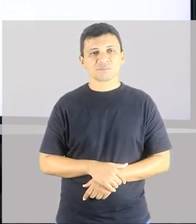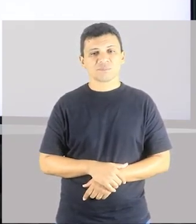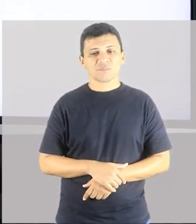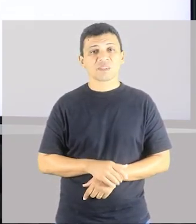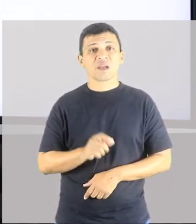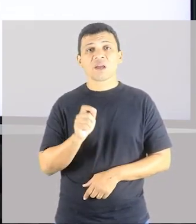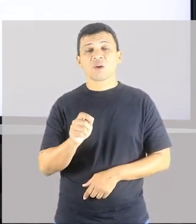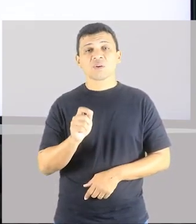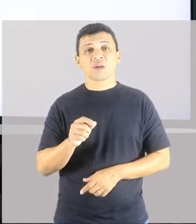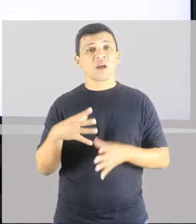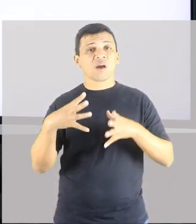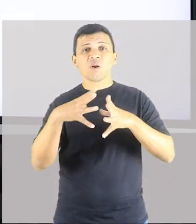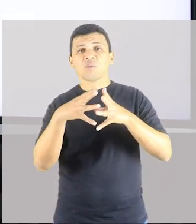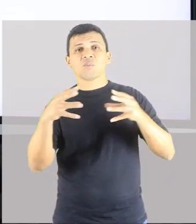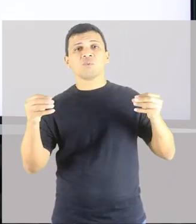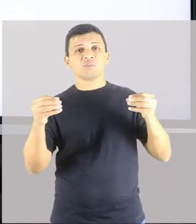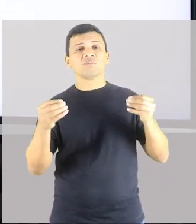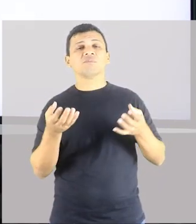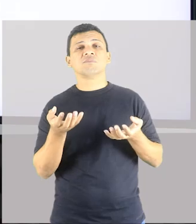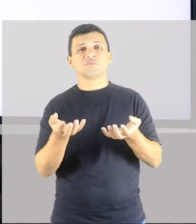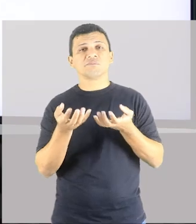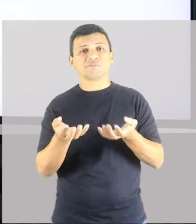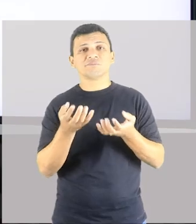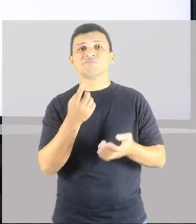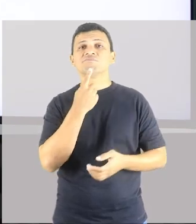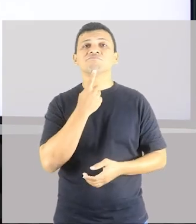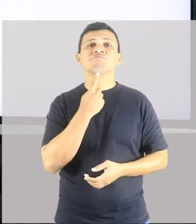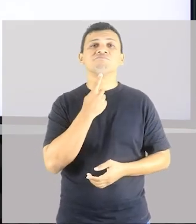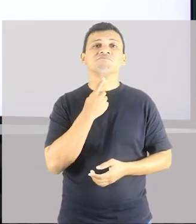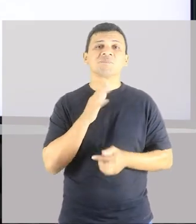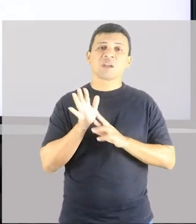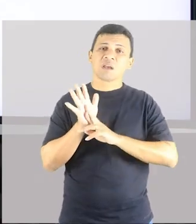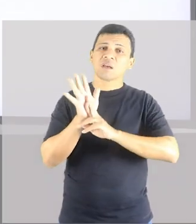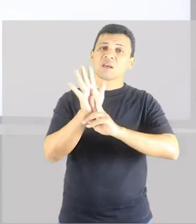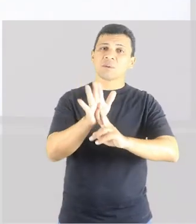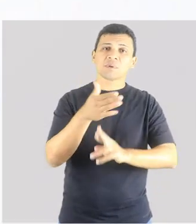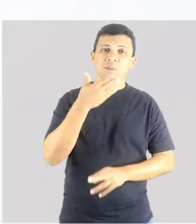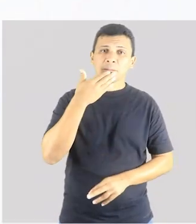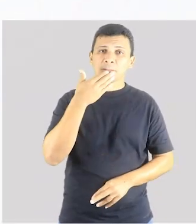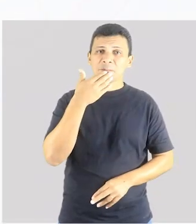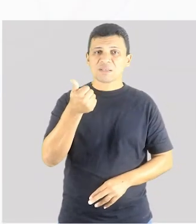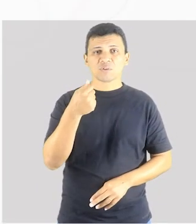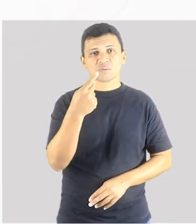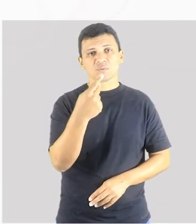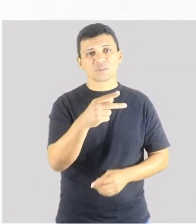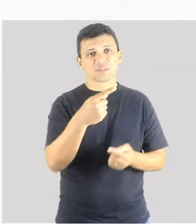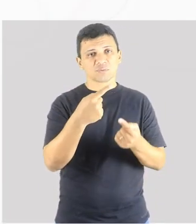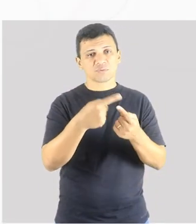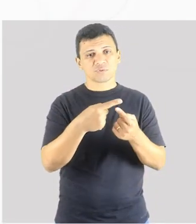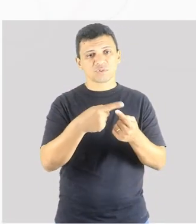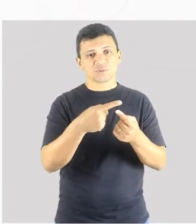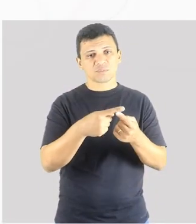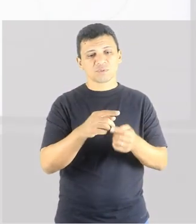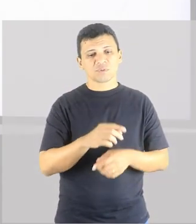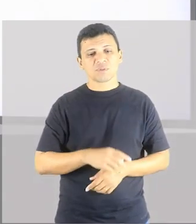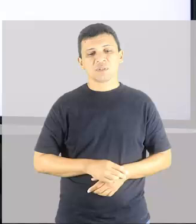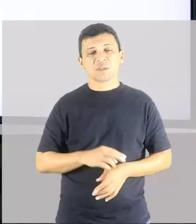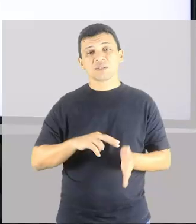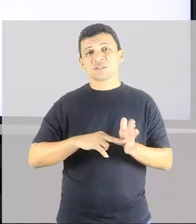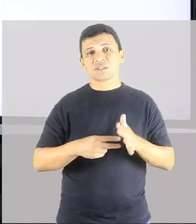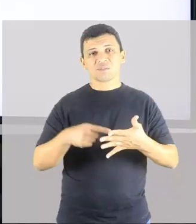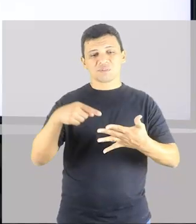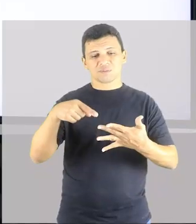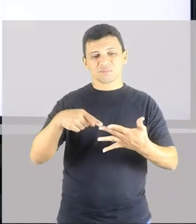modelo desejável. Representa o melhor do seu tipo. Então, aqui, a palavra representa o sentido